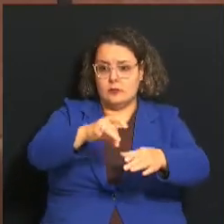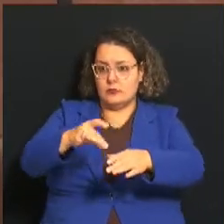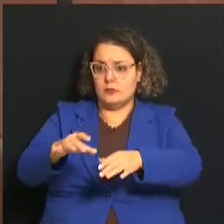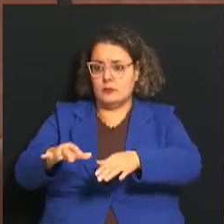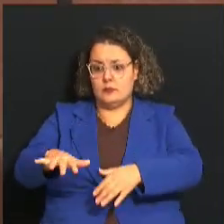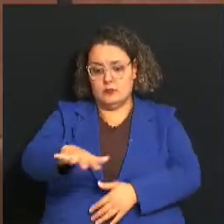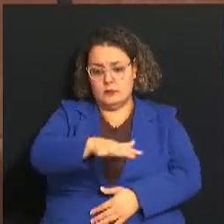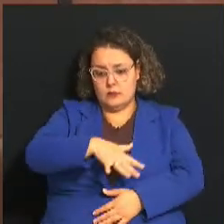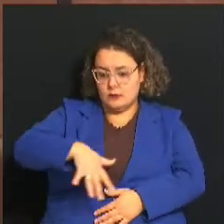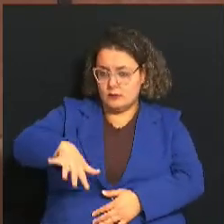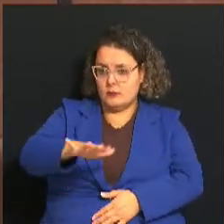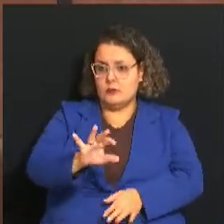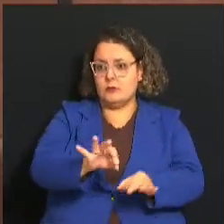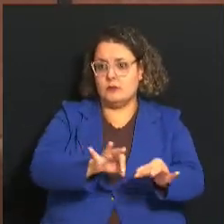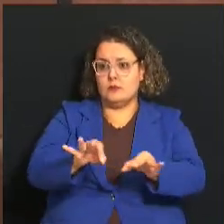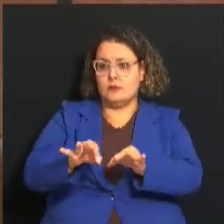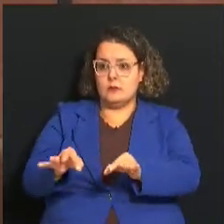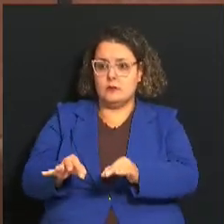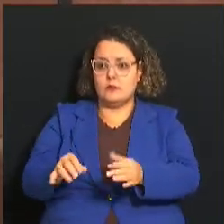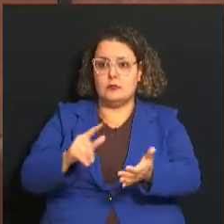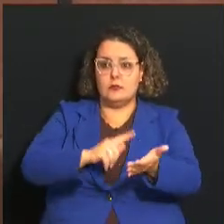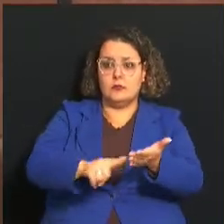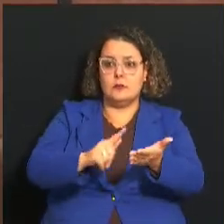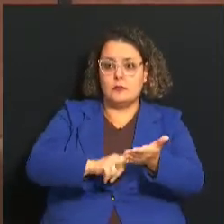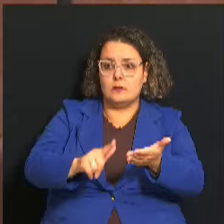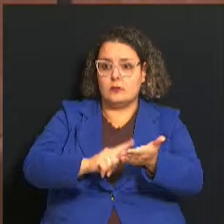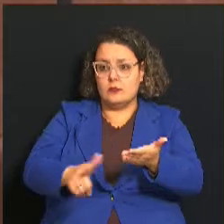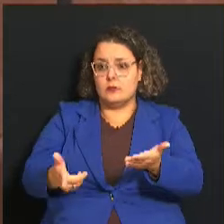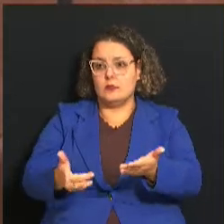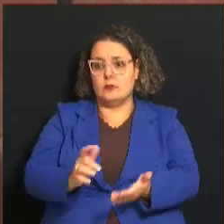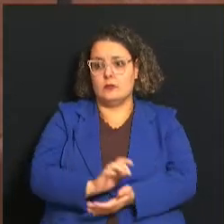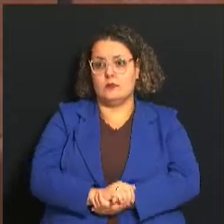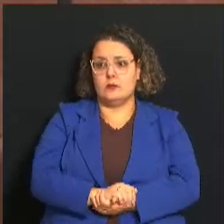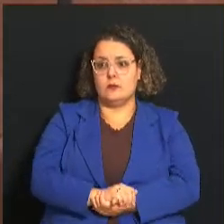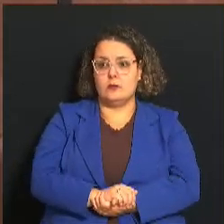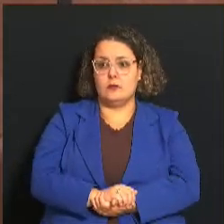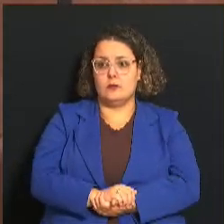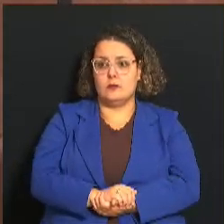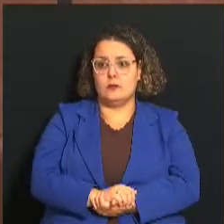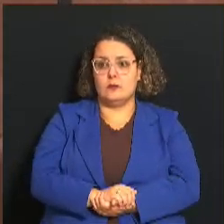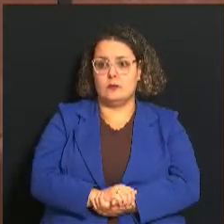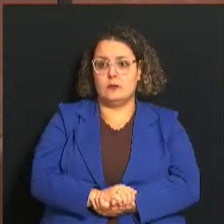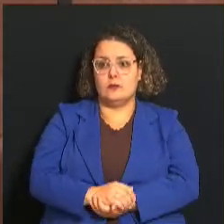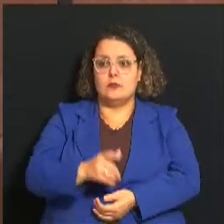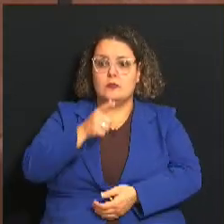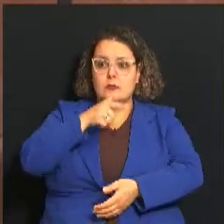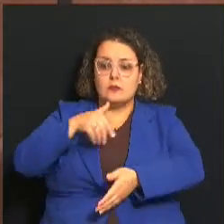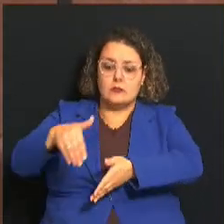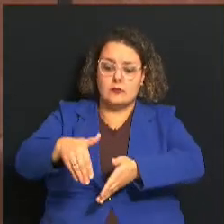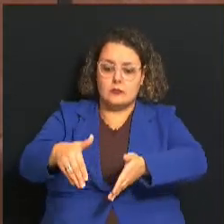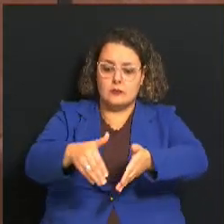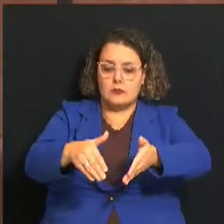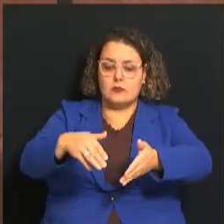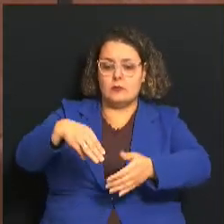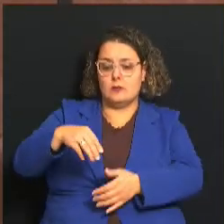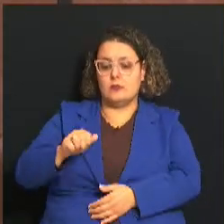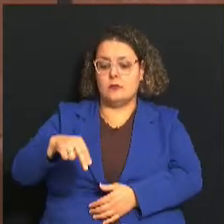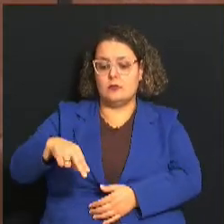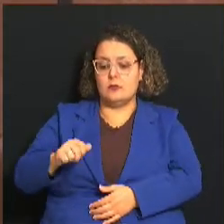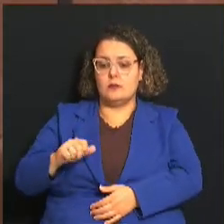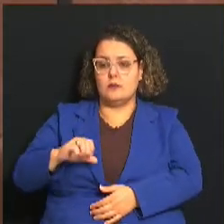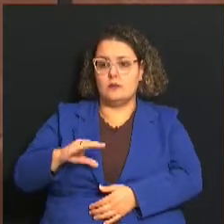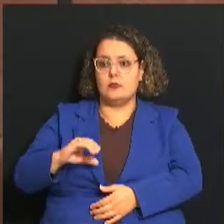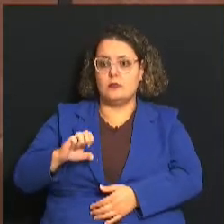está organizada para fazer limpeza, né, nos córregos, né, nos mananciais. Então, acho que tem que incentivar